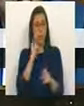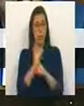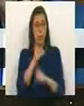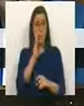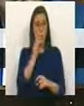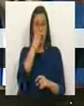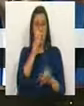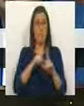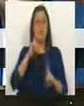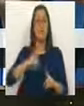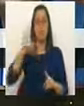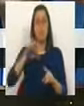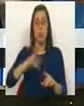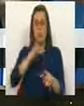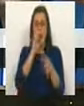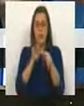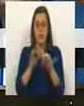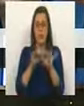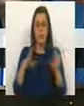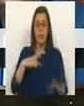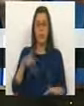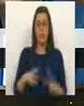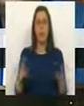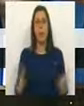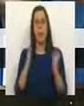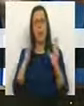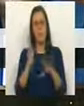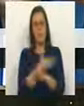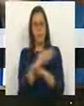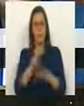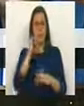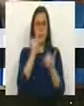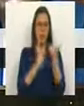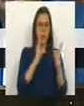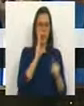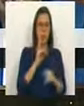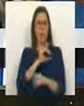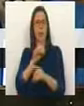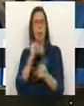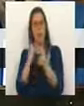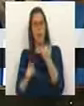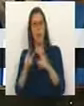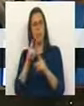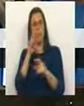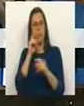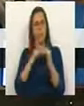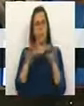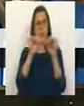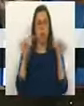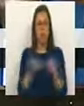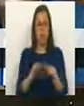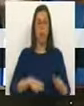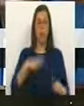supervisão bancária são essenciais para um país pequeno como Portugal, que precisa de separar o risco bancário do risco soberano, garantir a estabilidade do sistema,